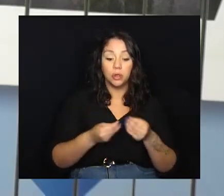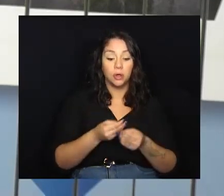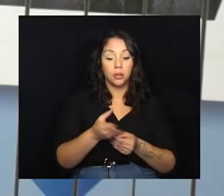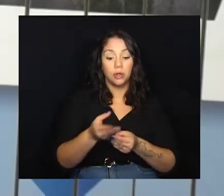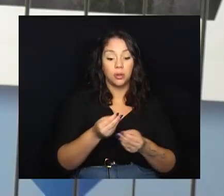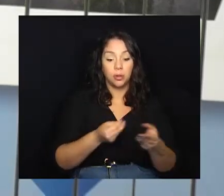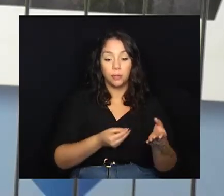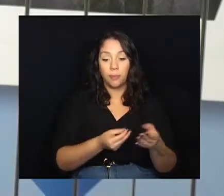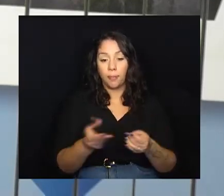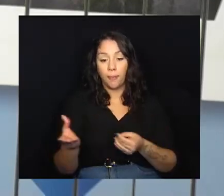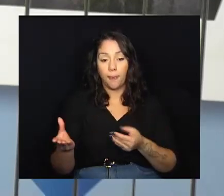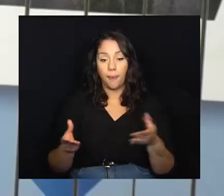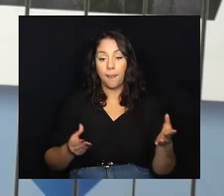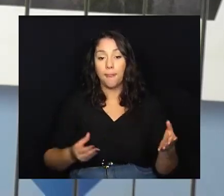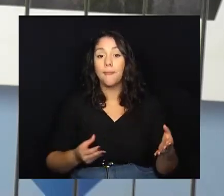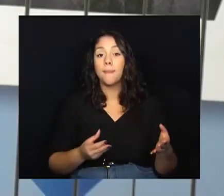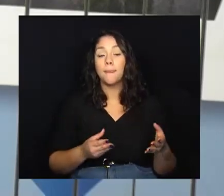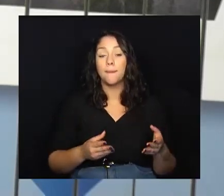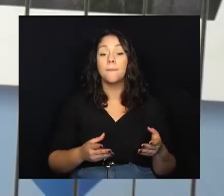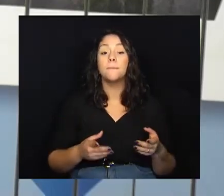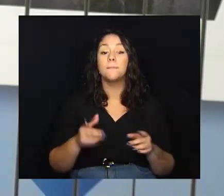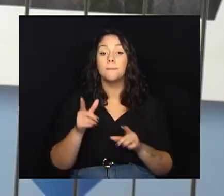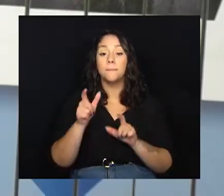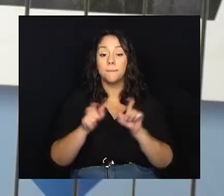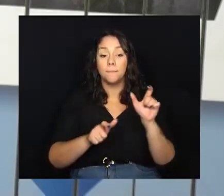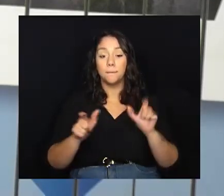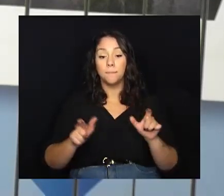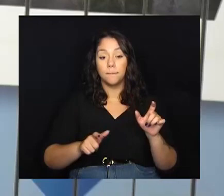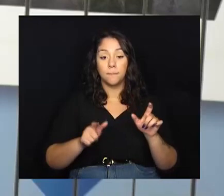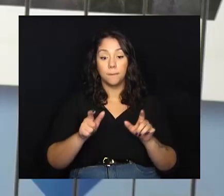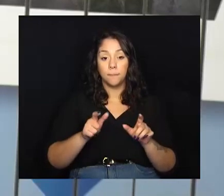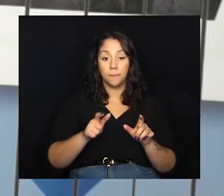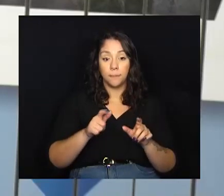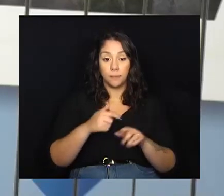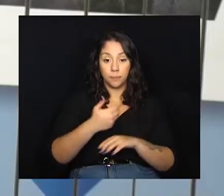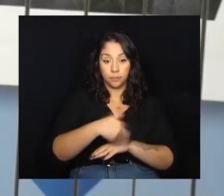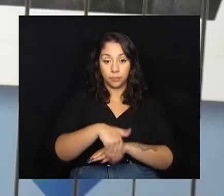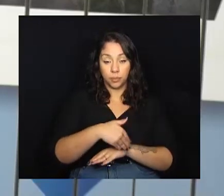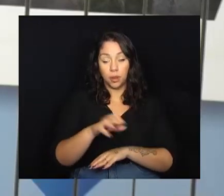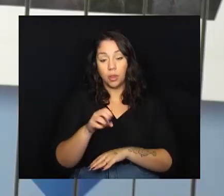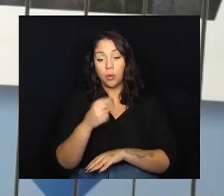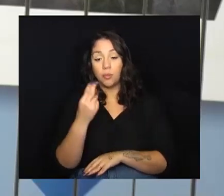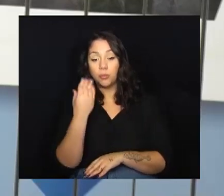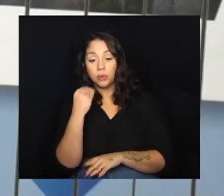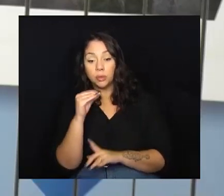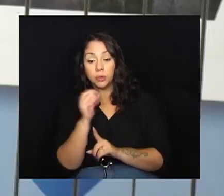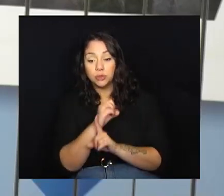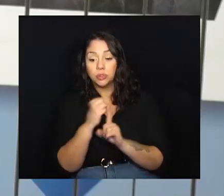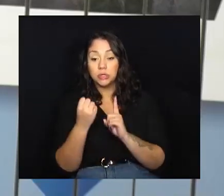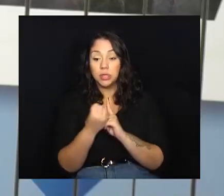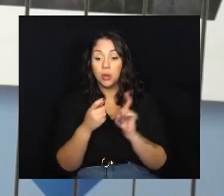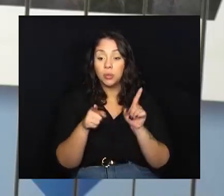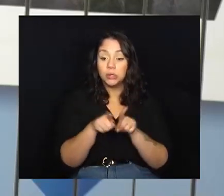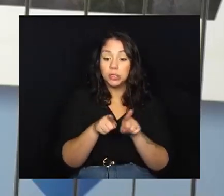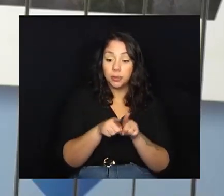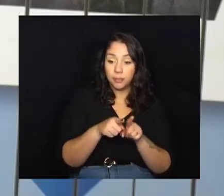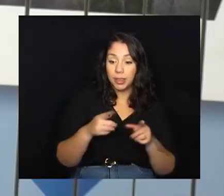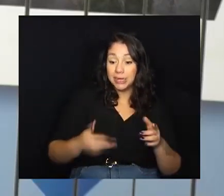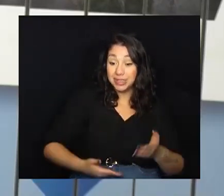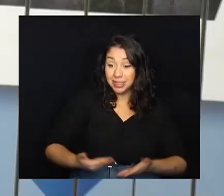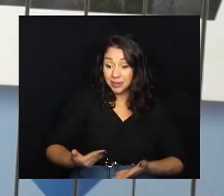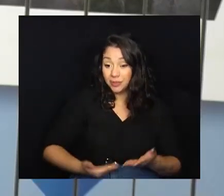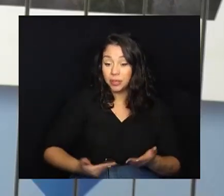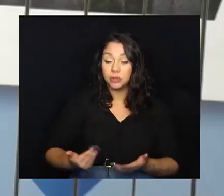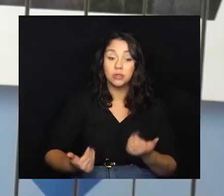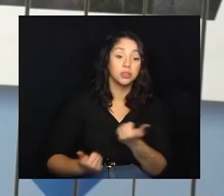doações a população de rua em situação de vulnerabilidade social também ao serviços